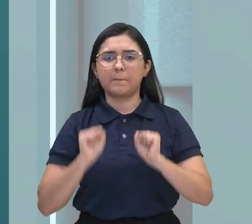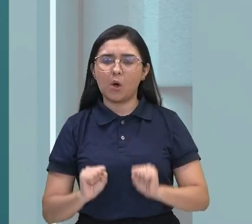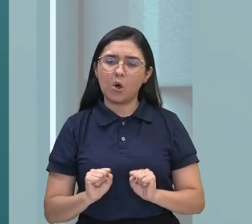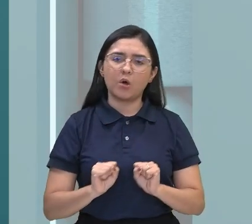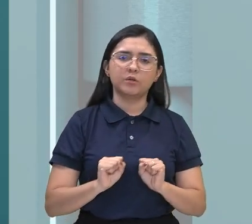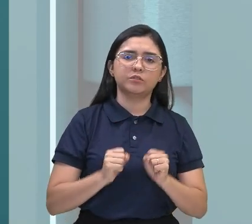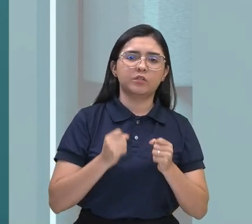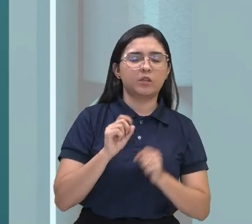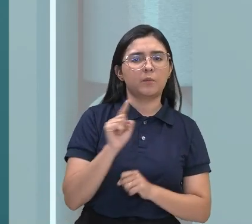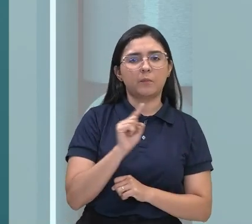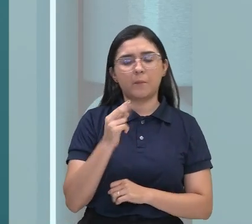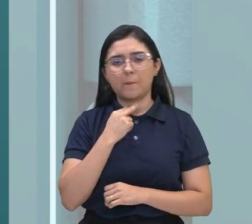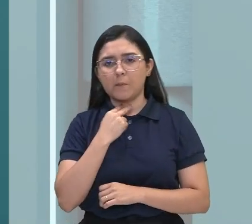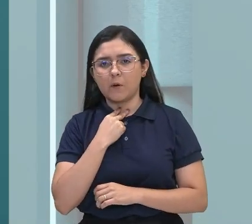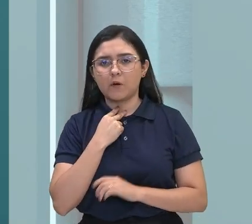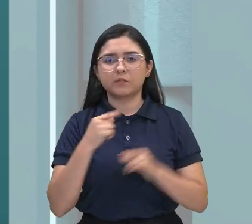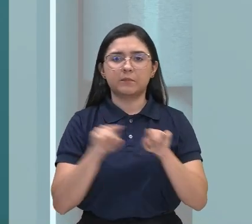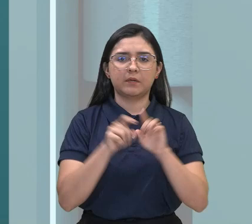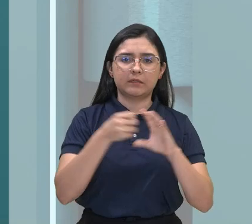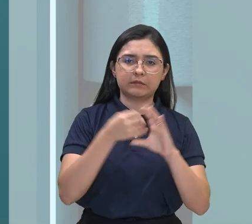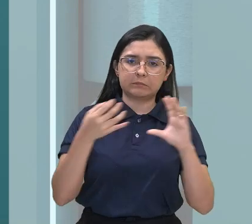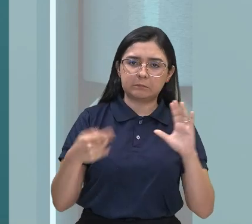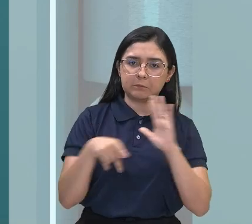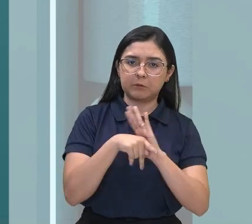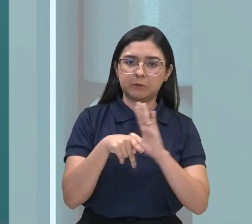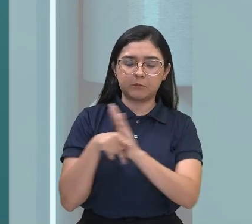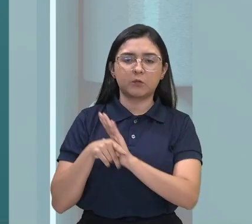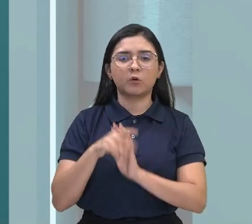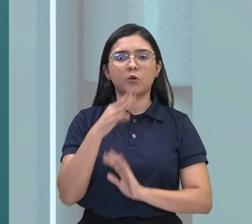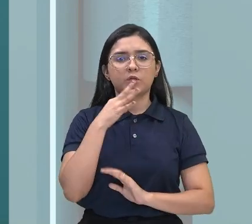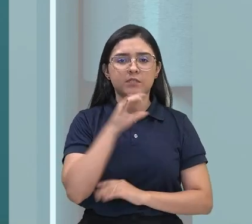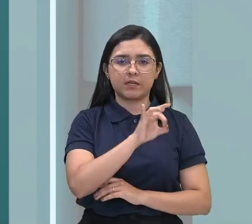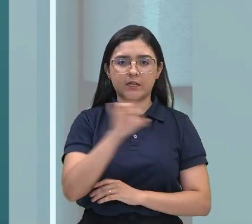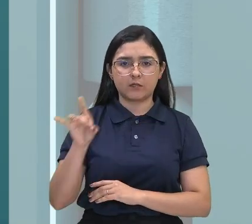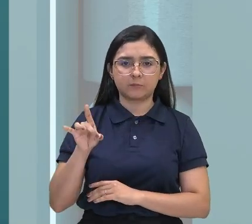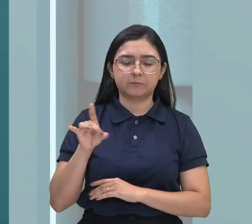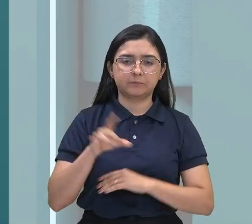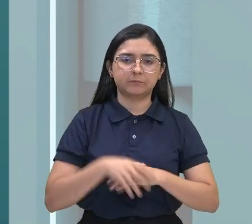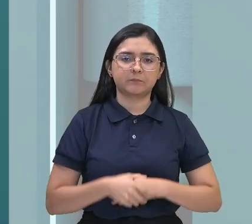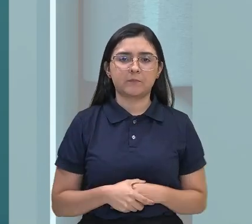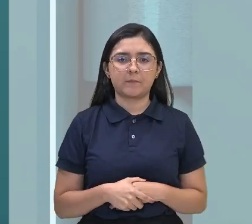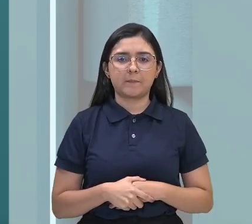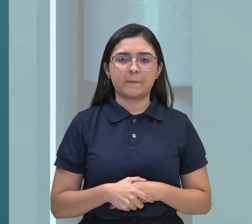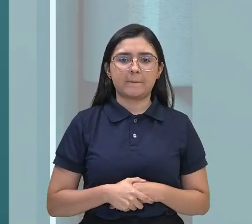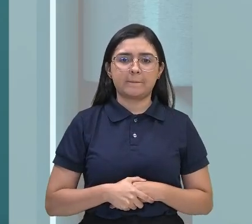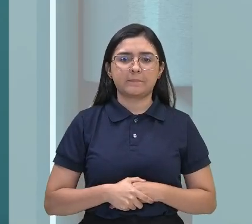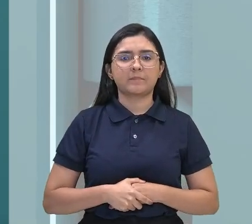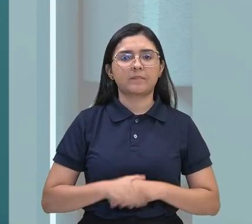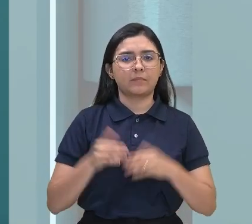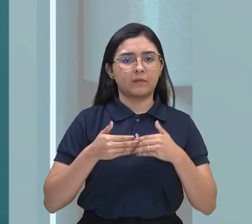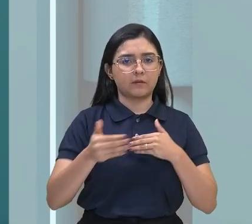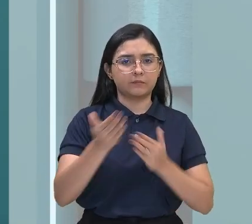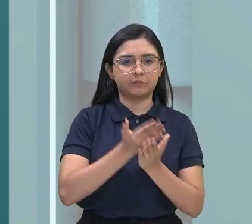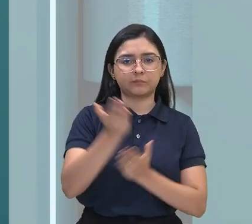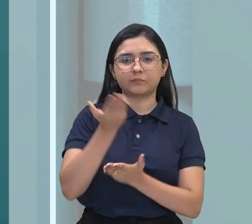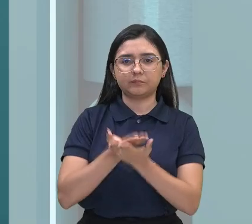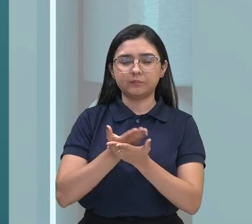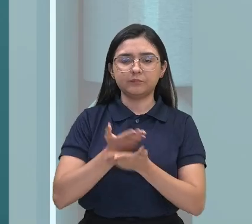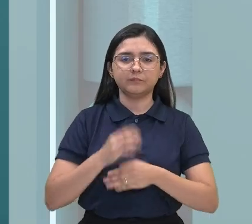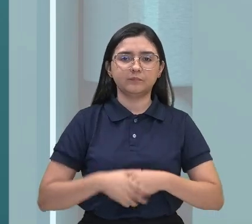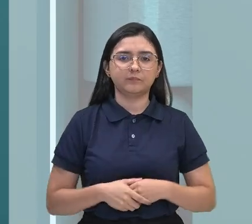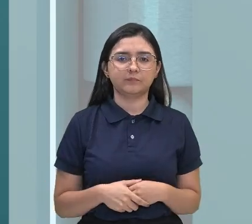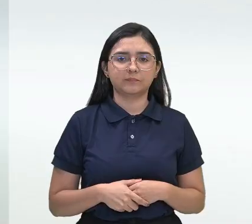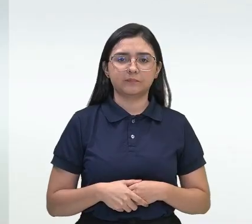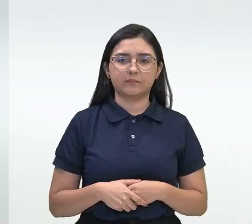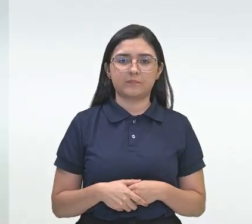que não é permitido, entender características e conhecer cada uma delas de forma mais detalhada. Sem mais delongas, vamos de aula?